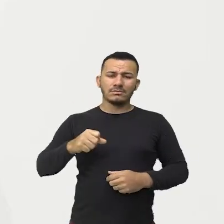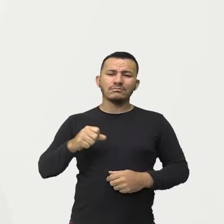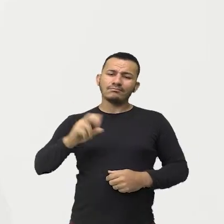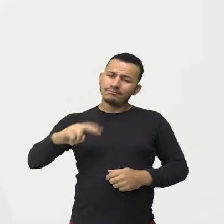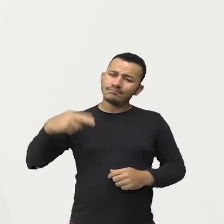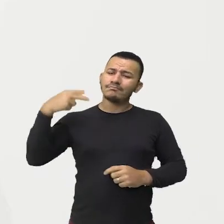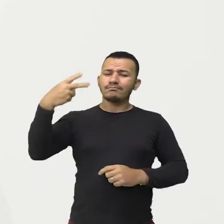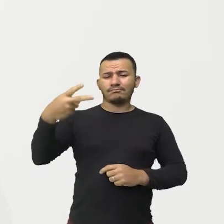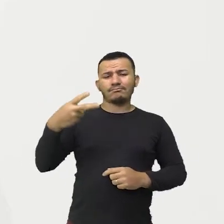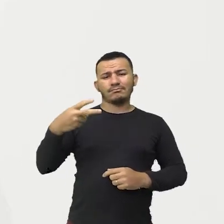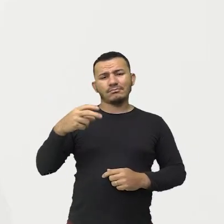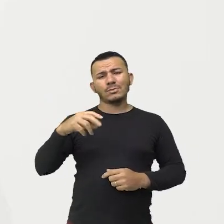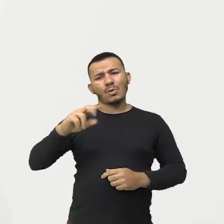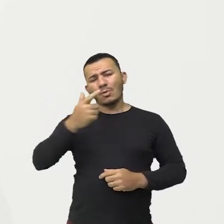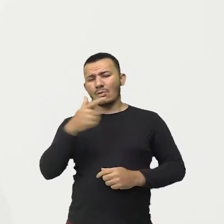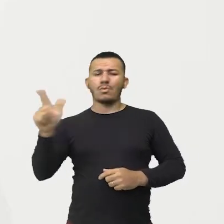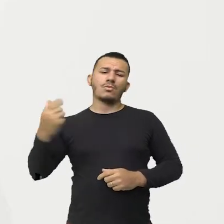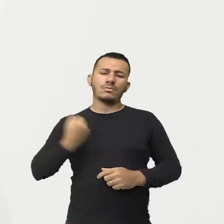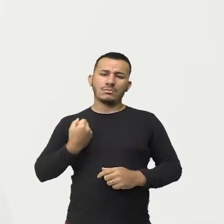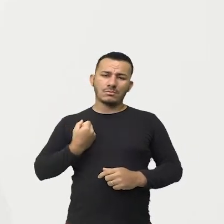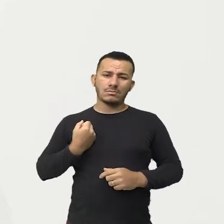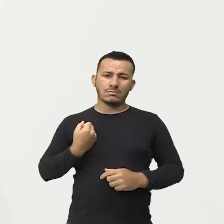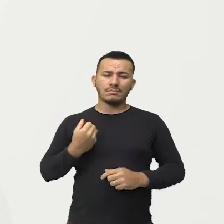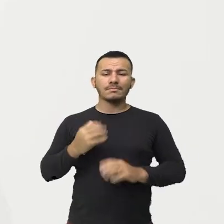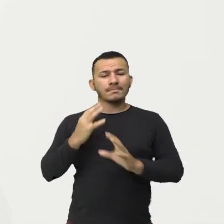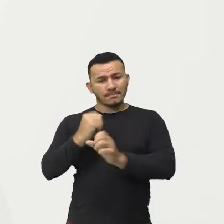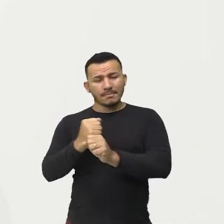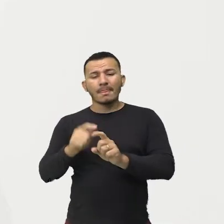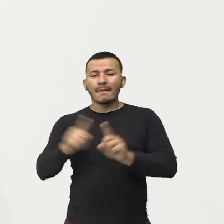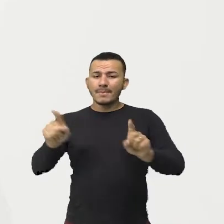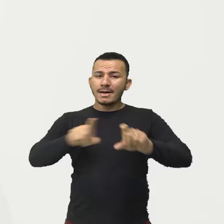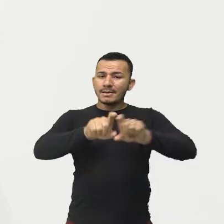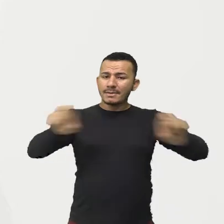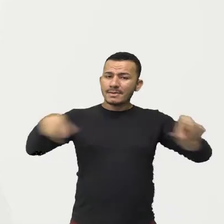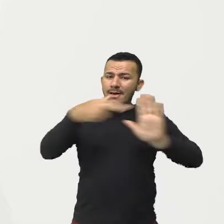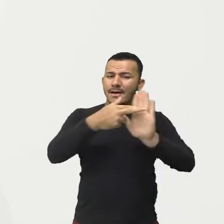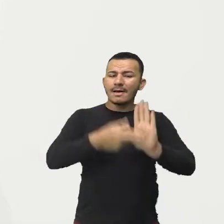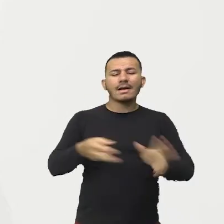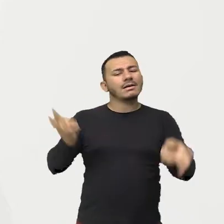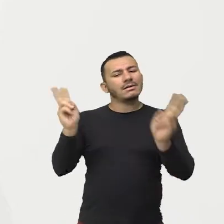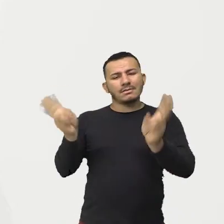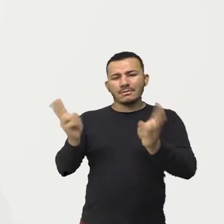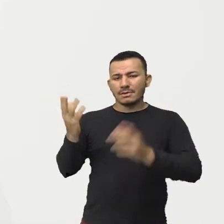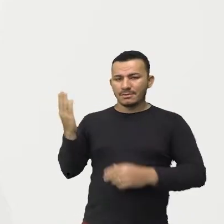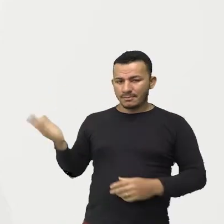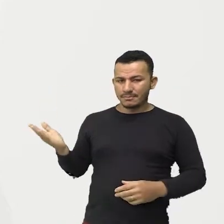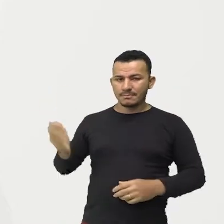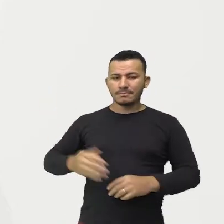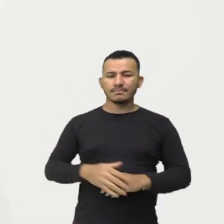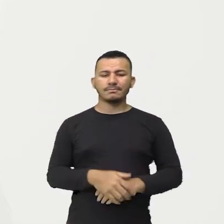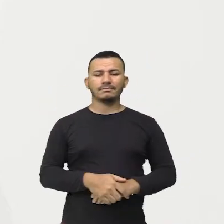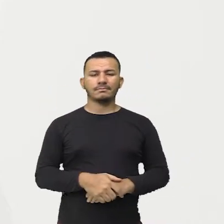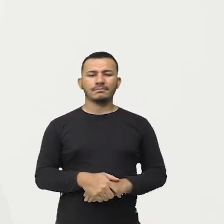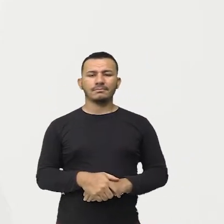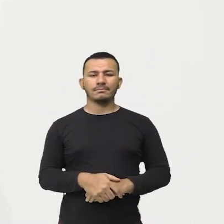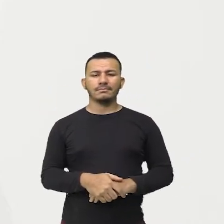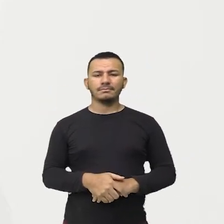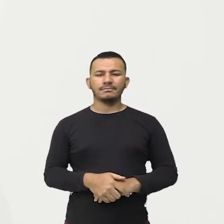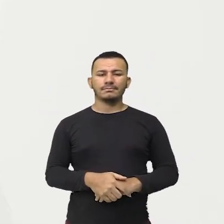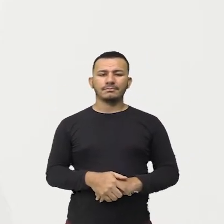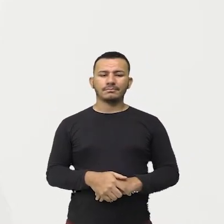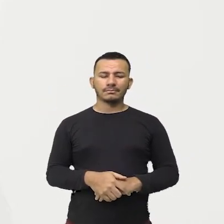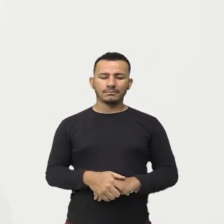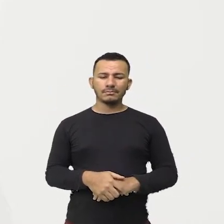de leite, outra quantidade de pão, ia pagar outro valor, é claro. Mas a fórmula que ia ser usada seria a mesma